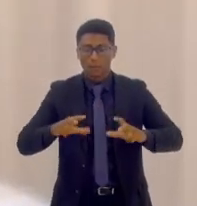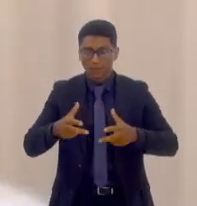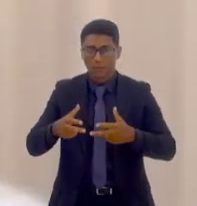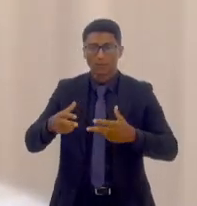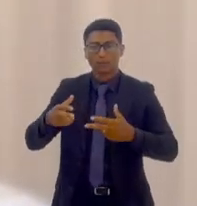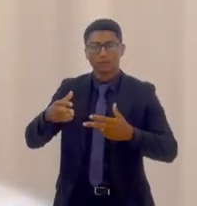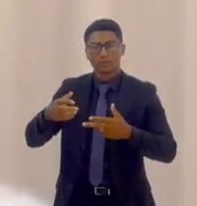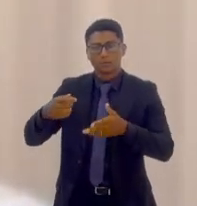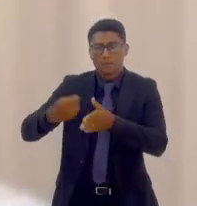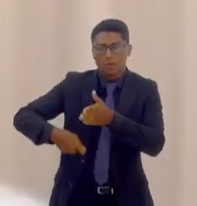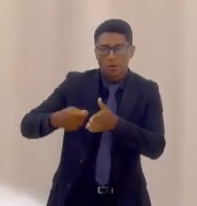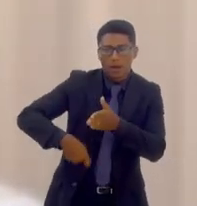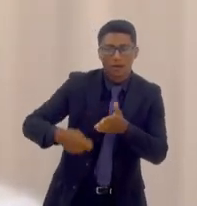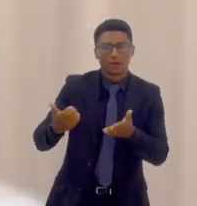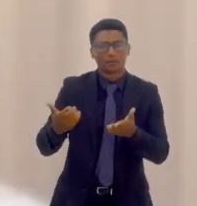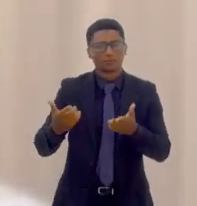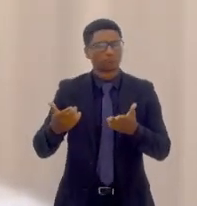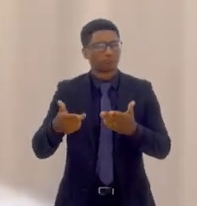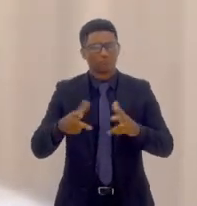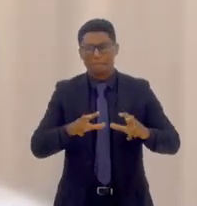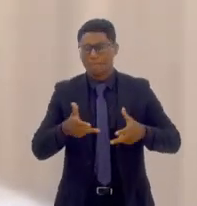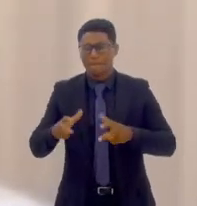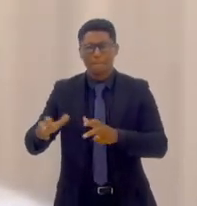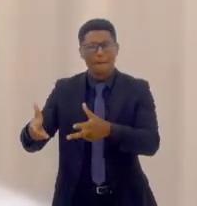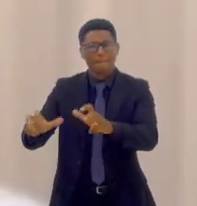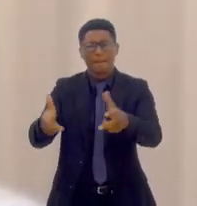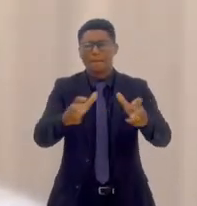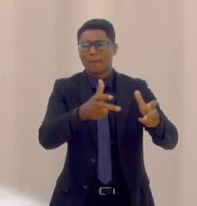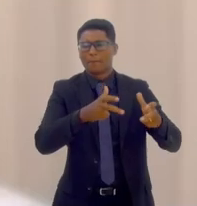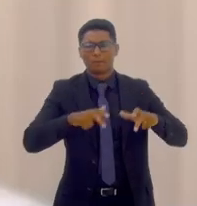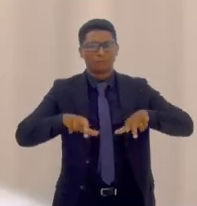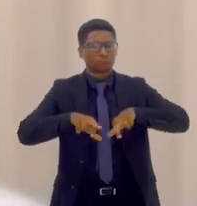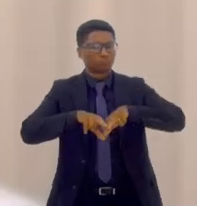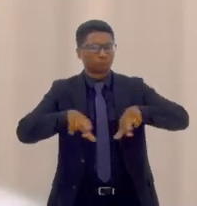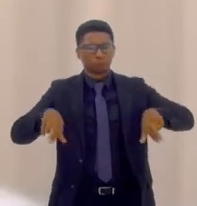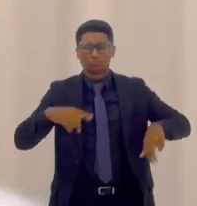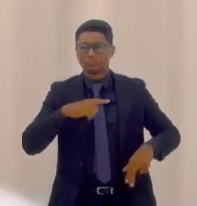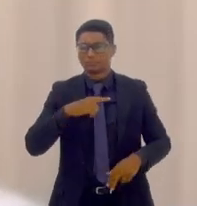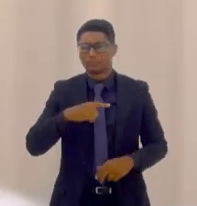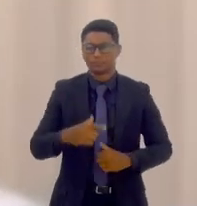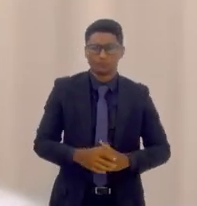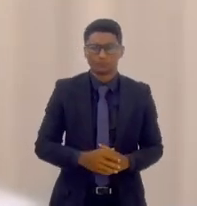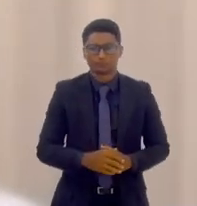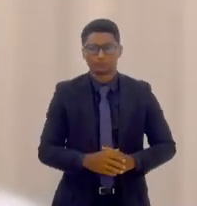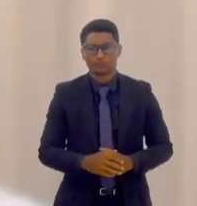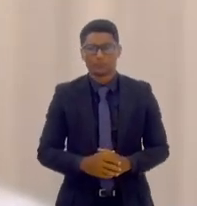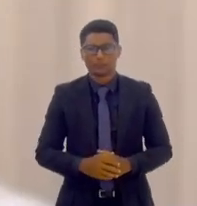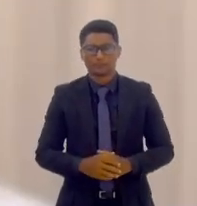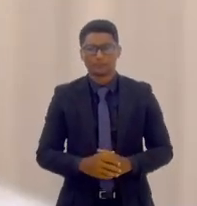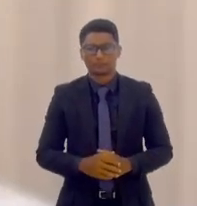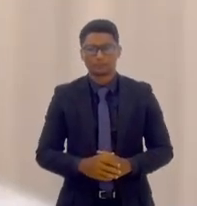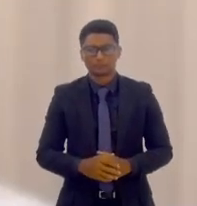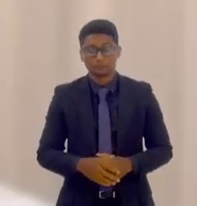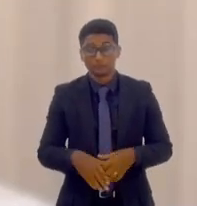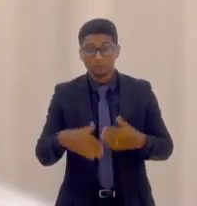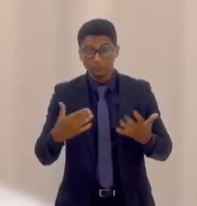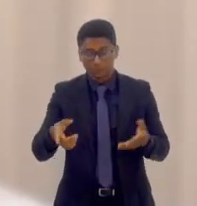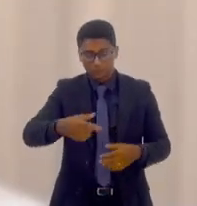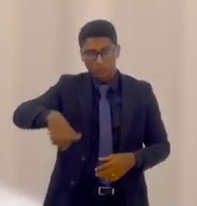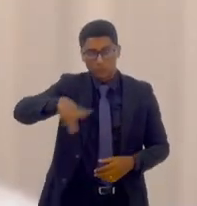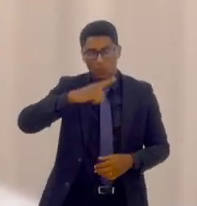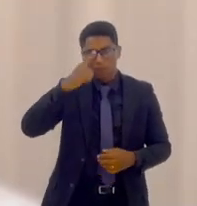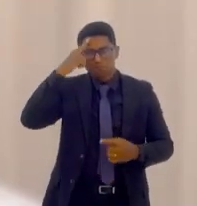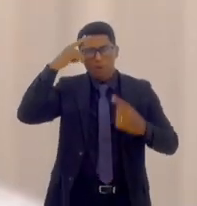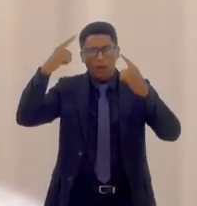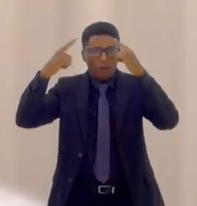muito ativo, enfim. Os diversos setores da economia se representam em diferentes comitês. Todas